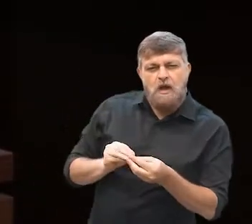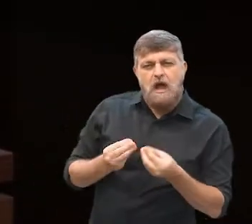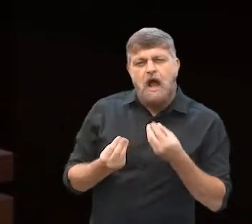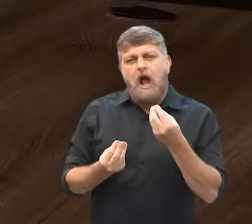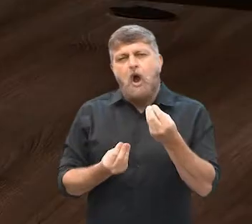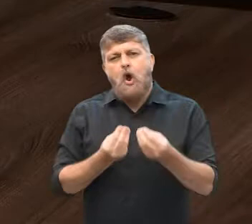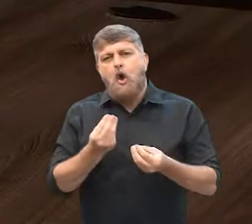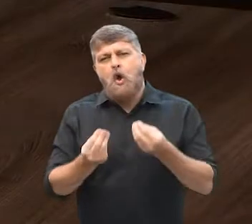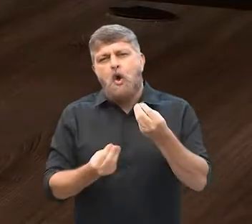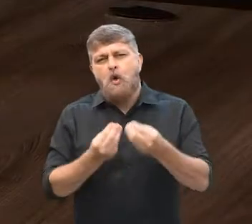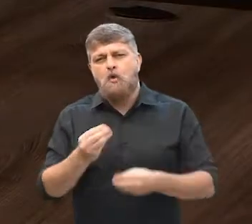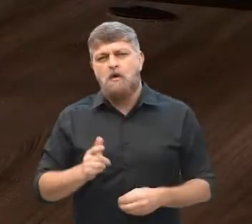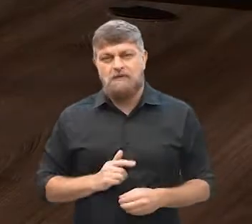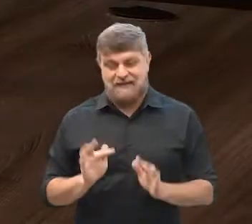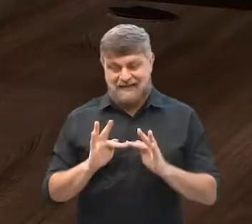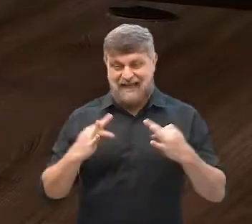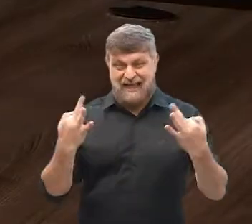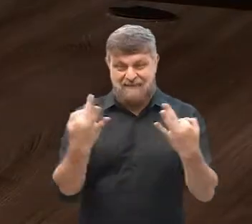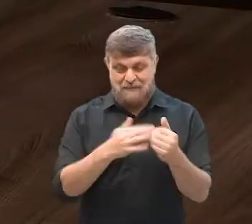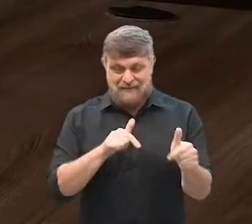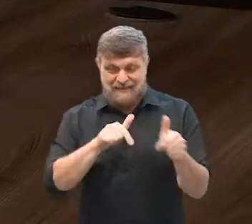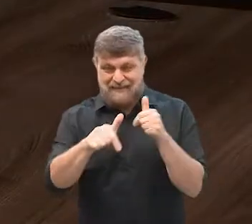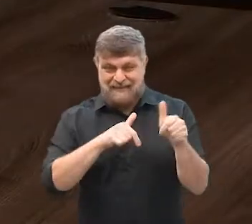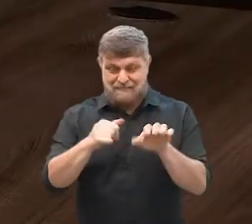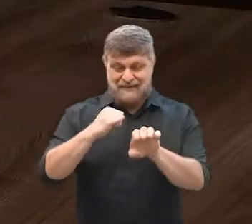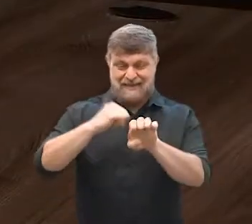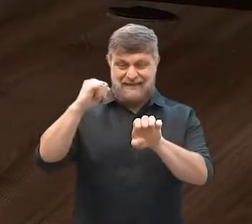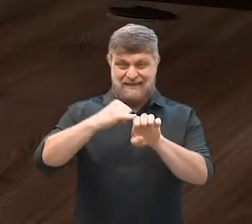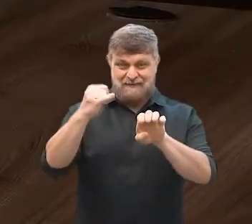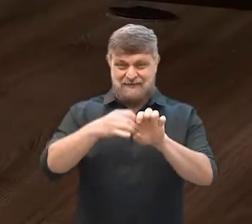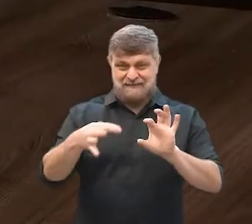é empreender em família